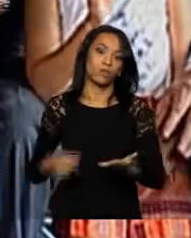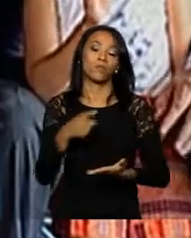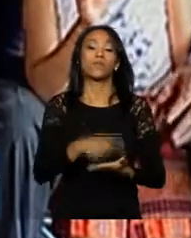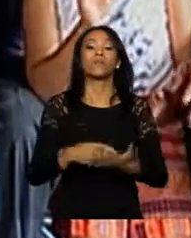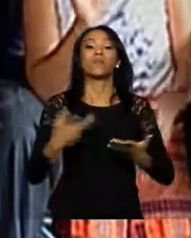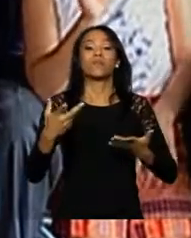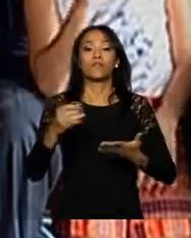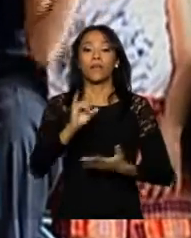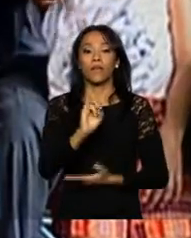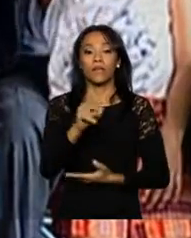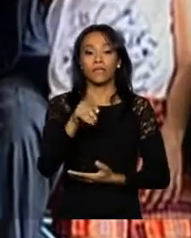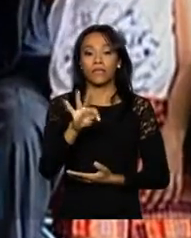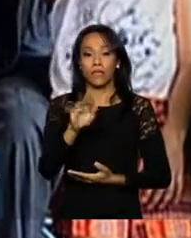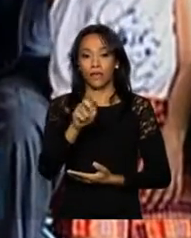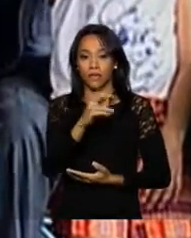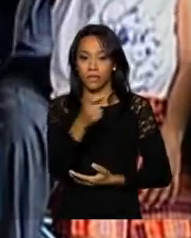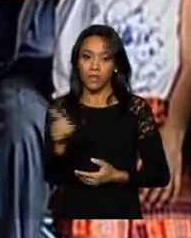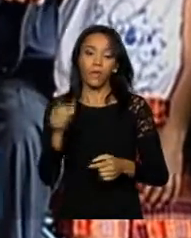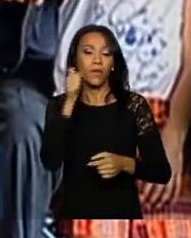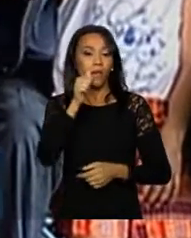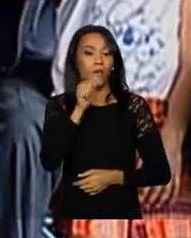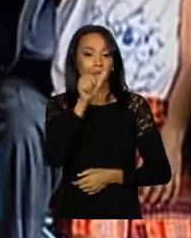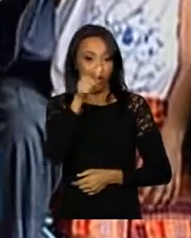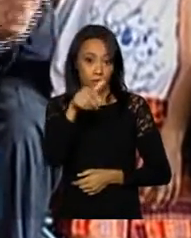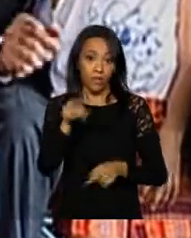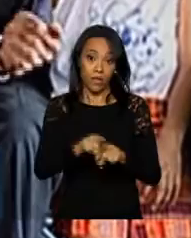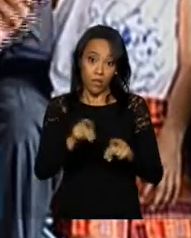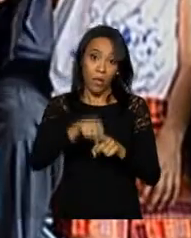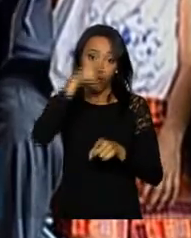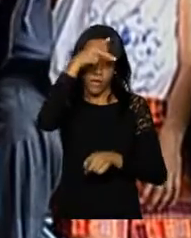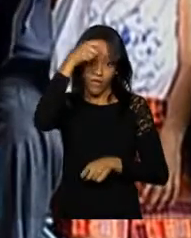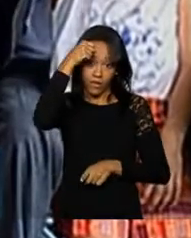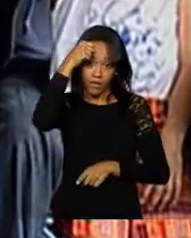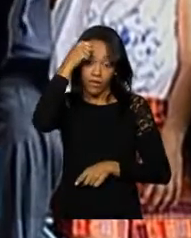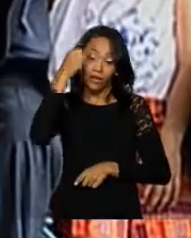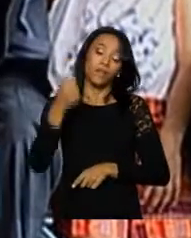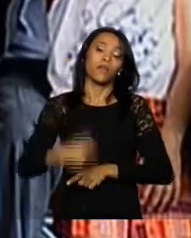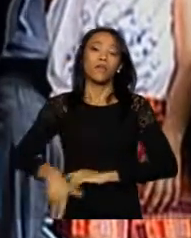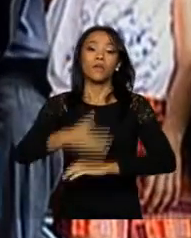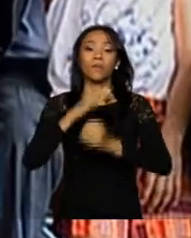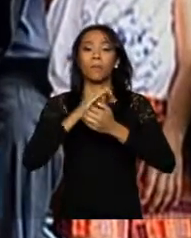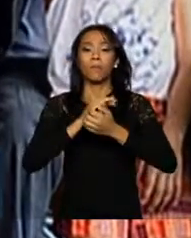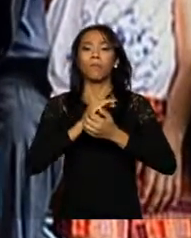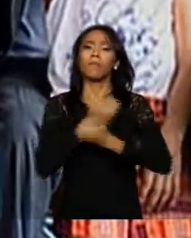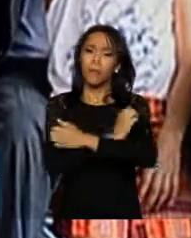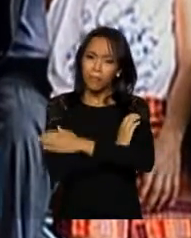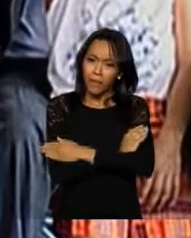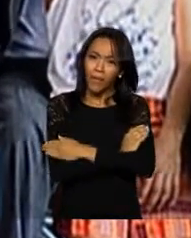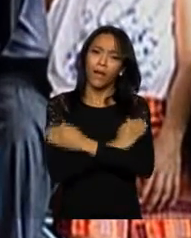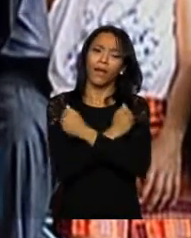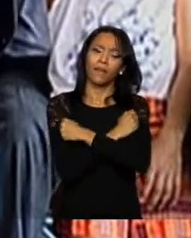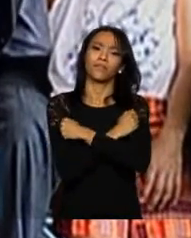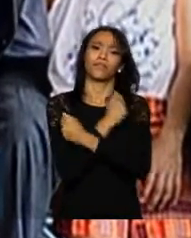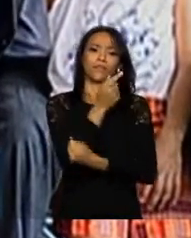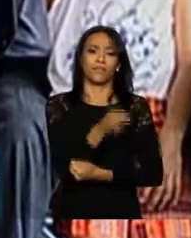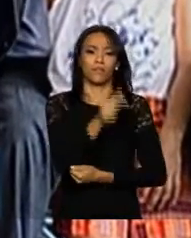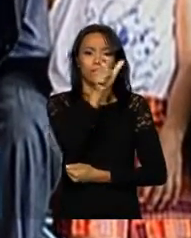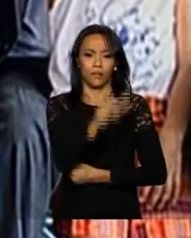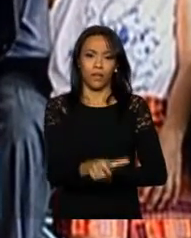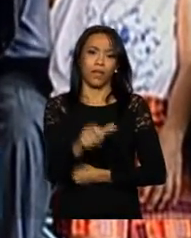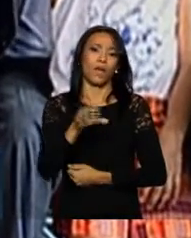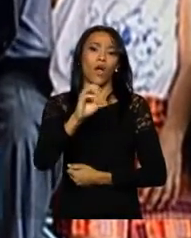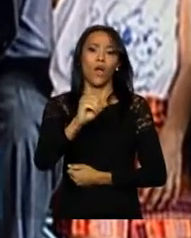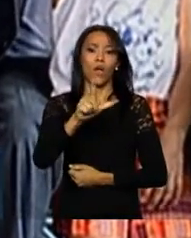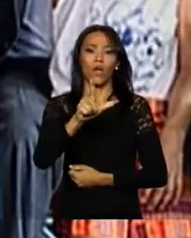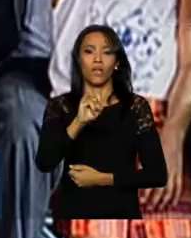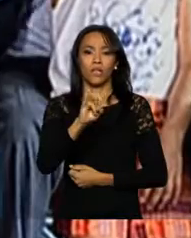a prefeita Regina Dubai. E um abraço para a Tuane Oliveira, que